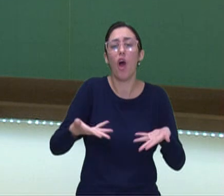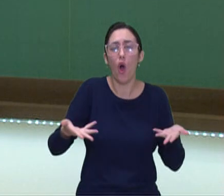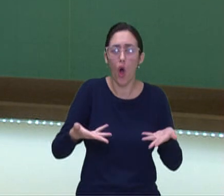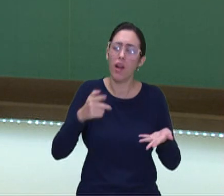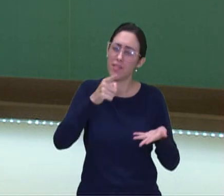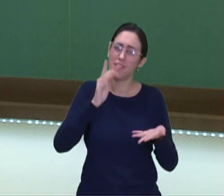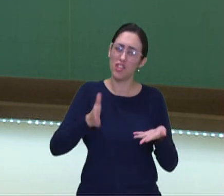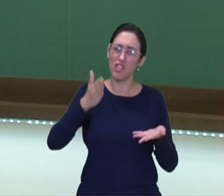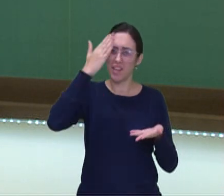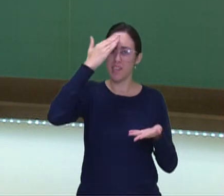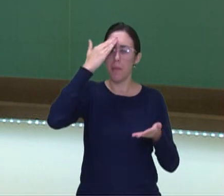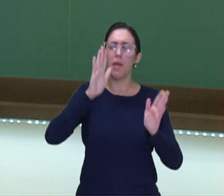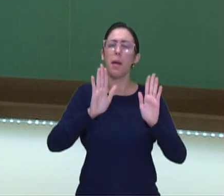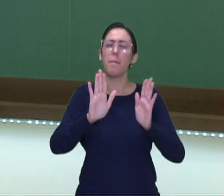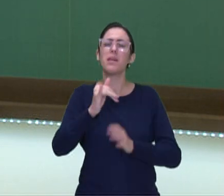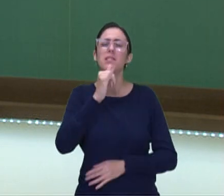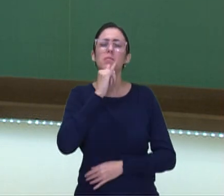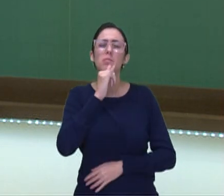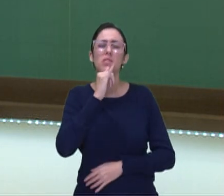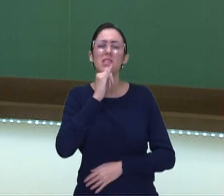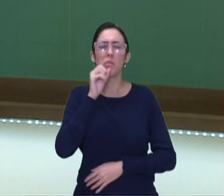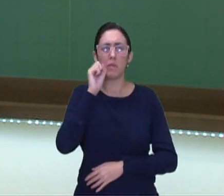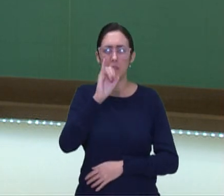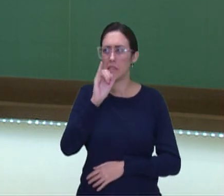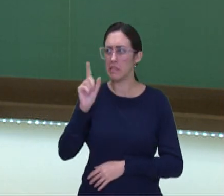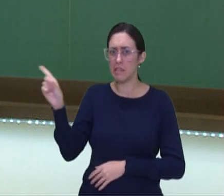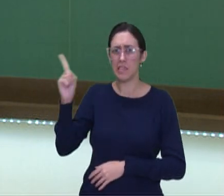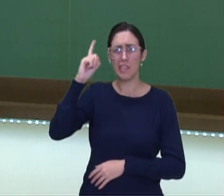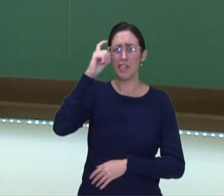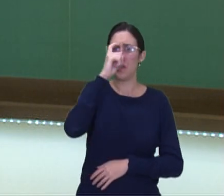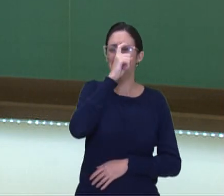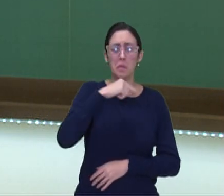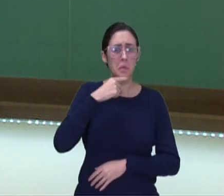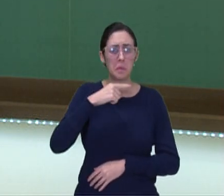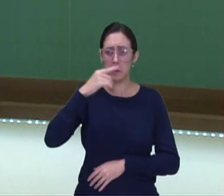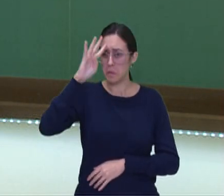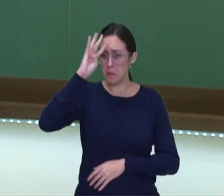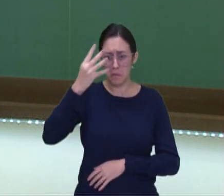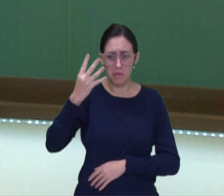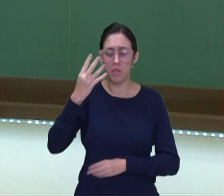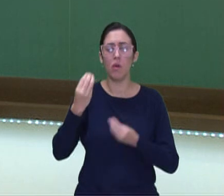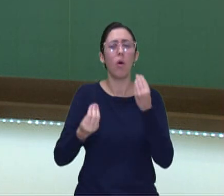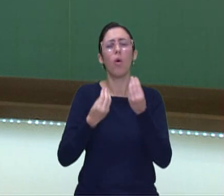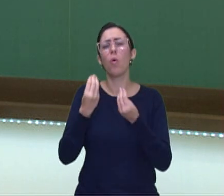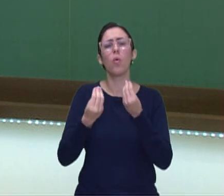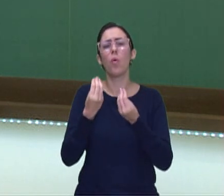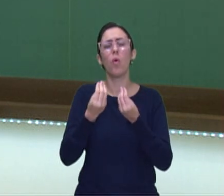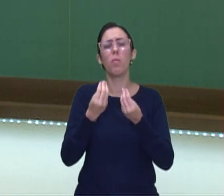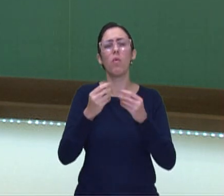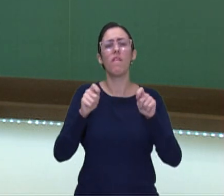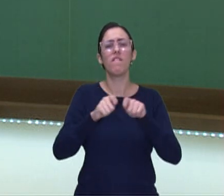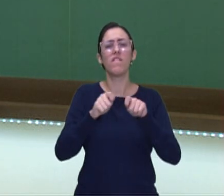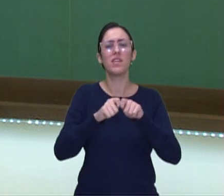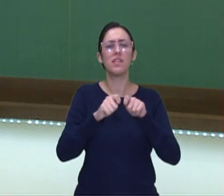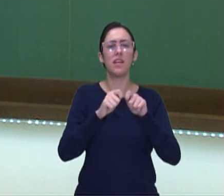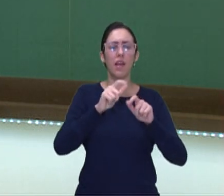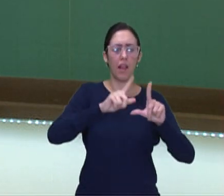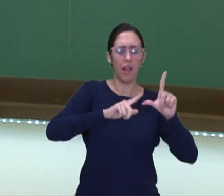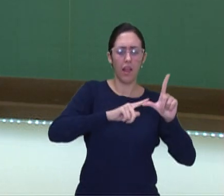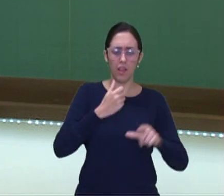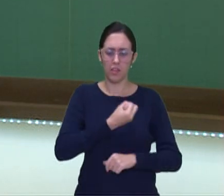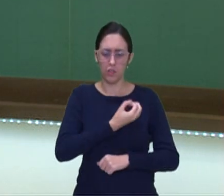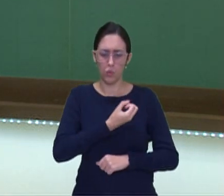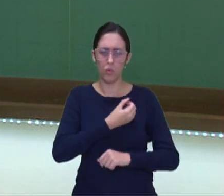Mas, supondo que fosse um raciocínio muito difícil de se definir, de que maneira eu poderia usar letras, números para representar